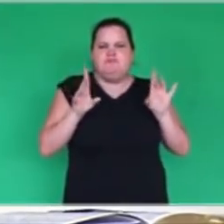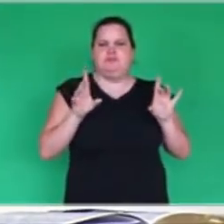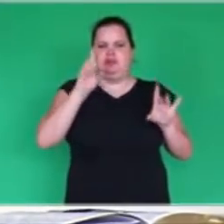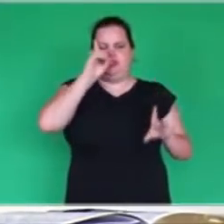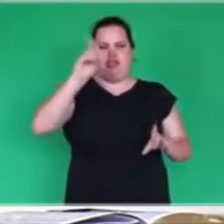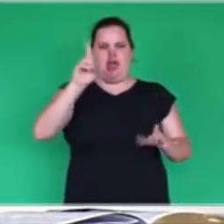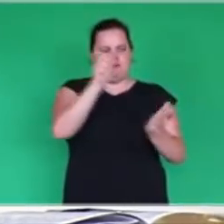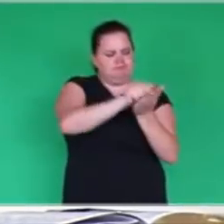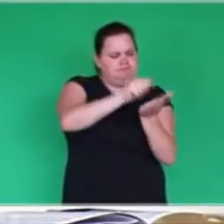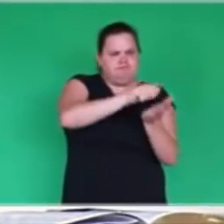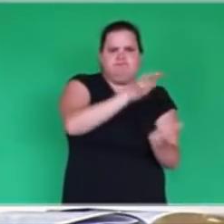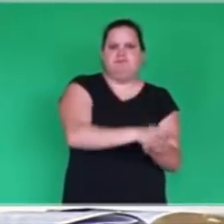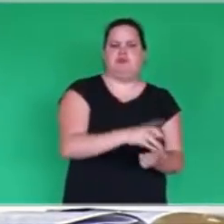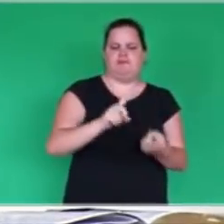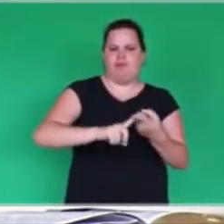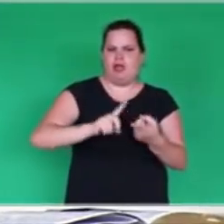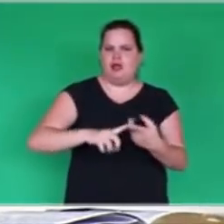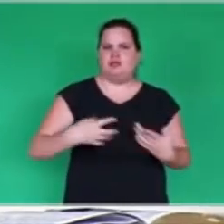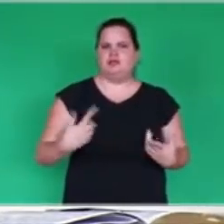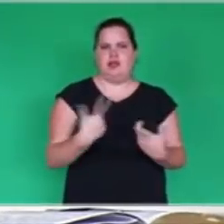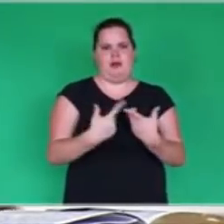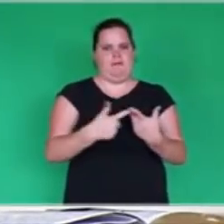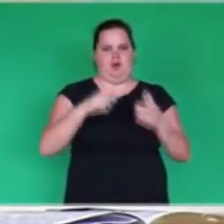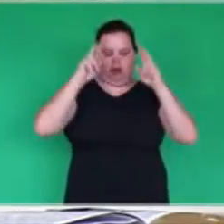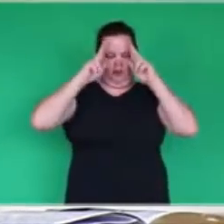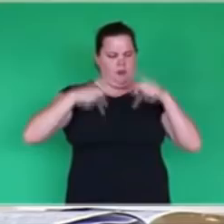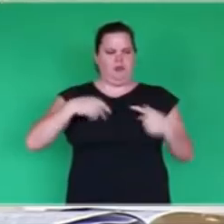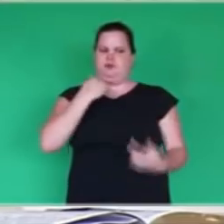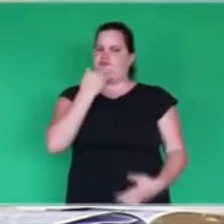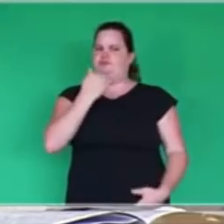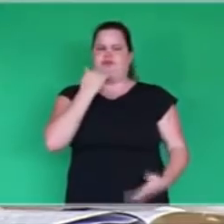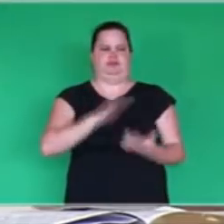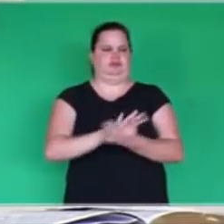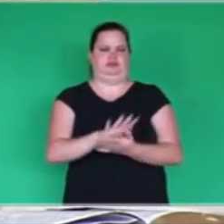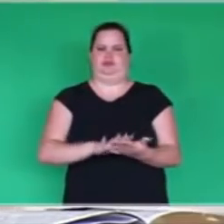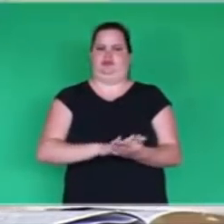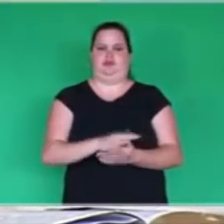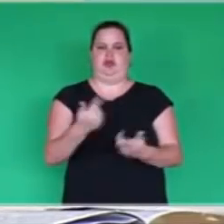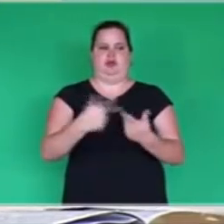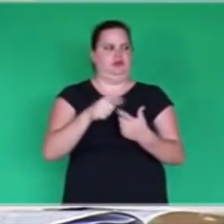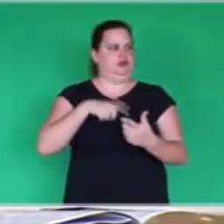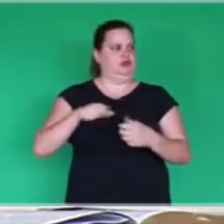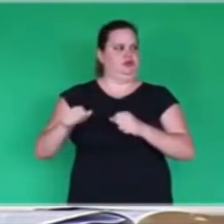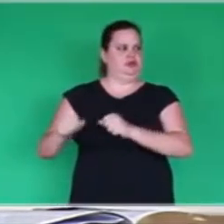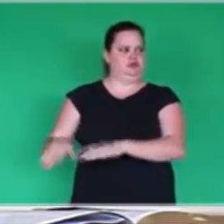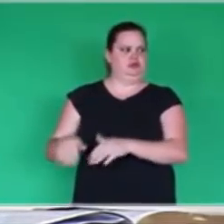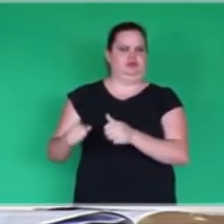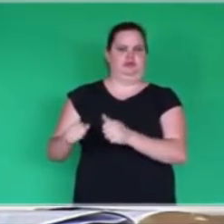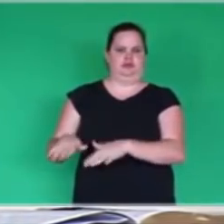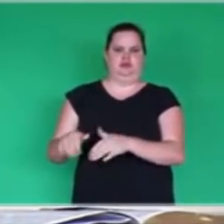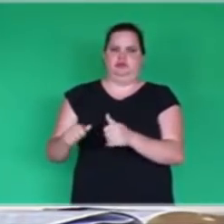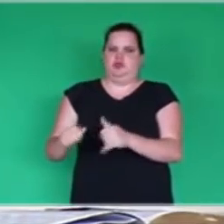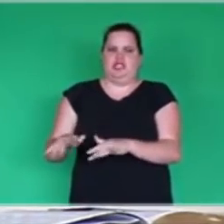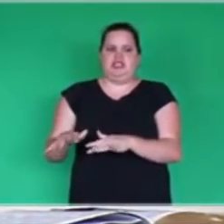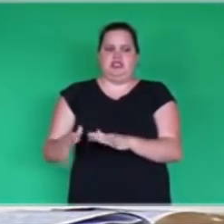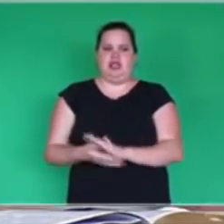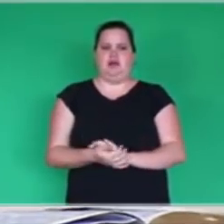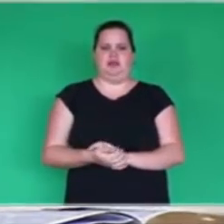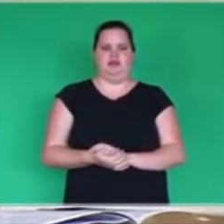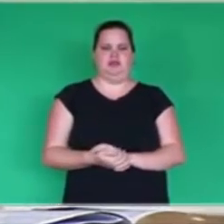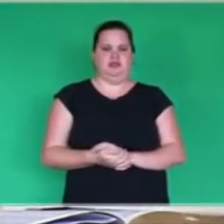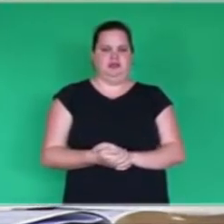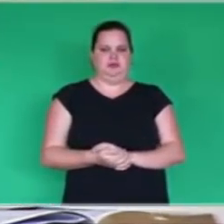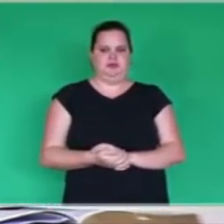mostrar, carne para nada aproveita. Todo mundo se junta, os exércitos, 200 milhões é o número, que